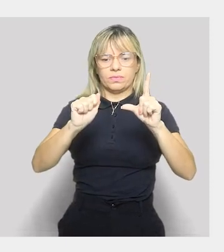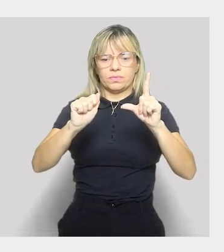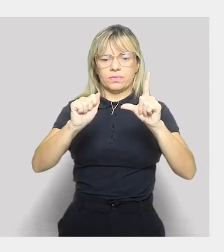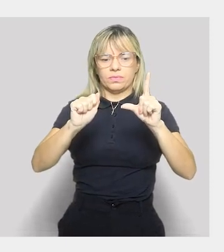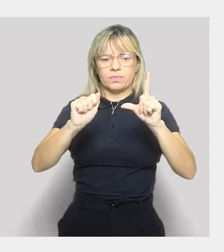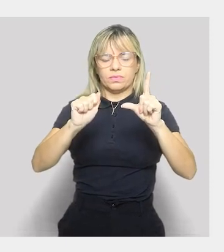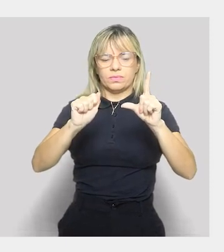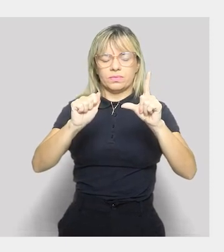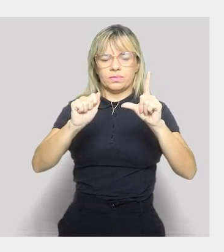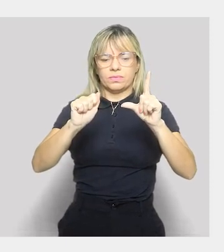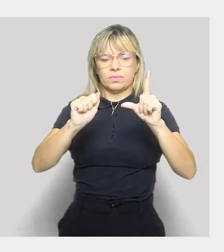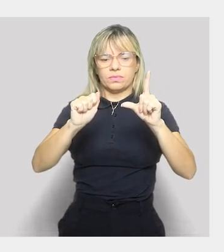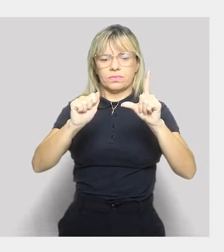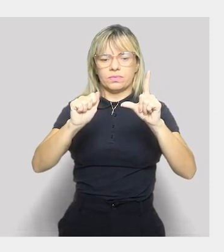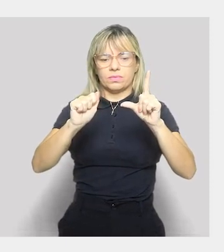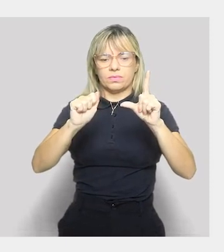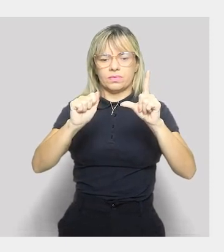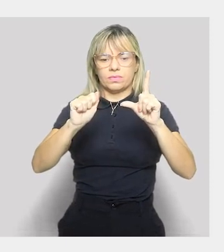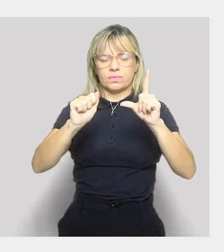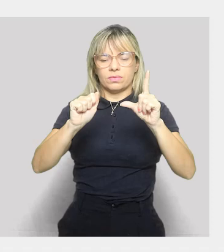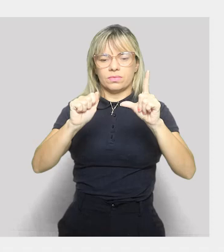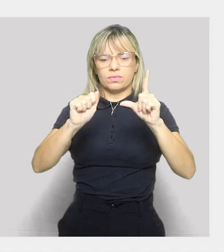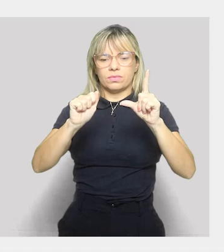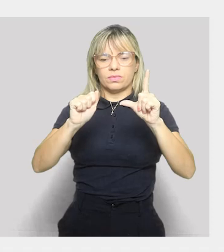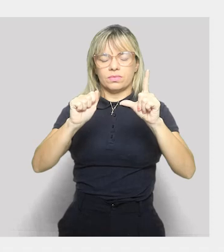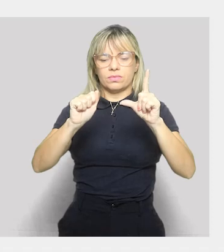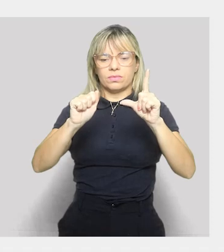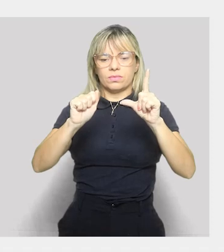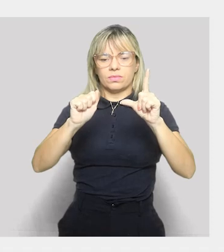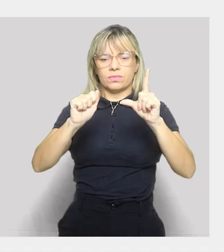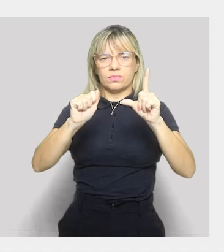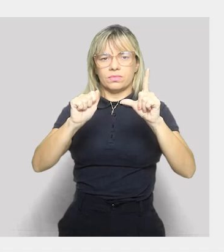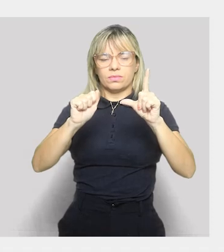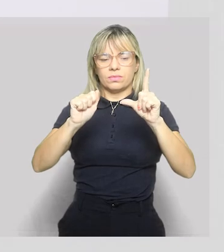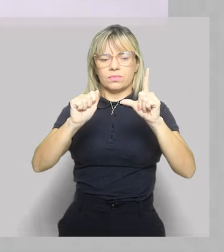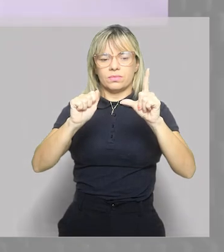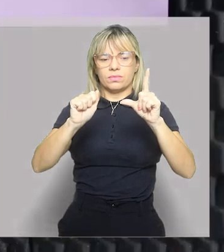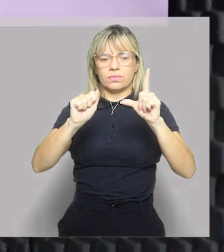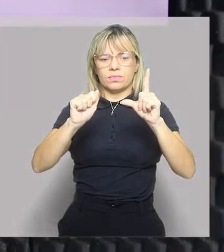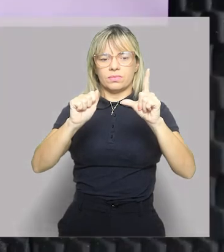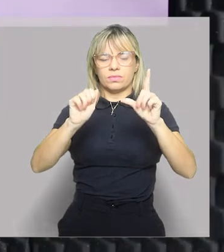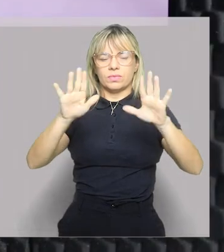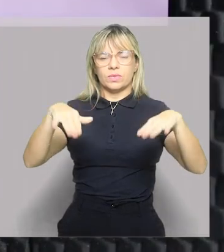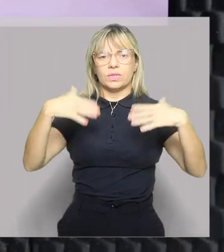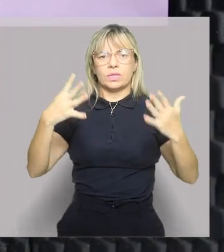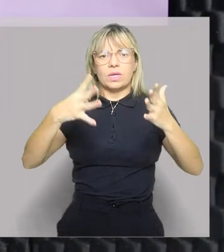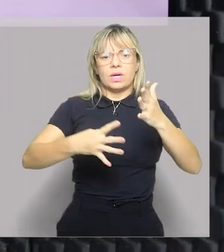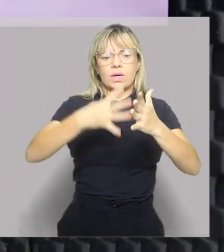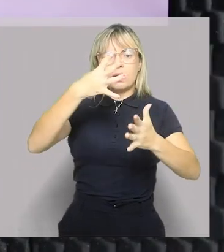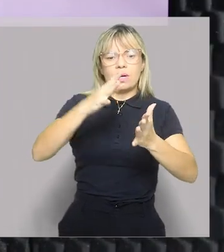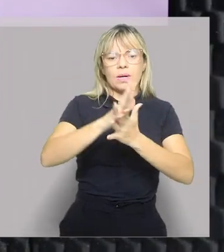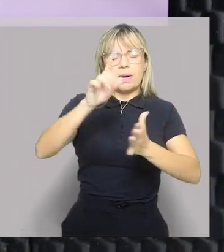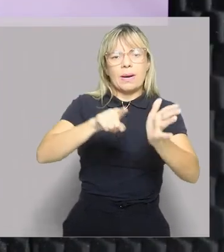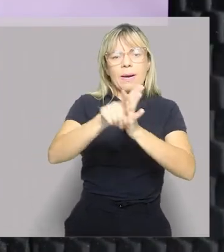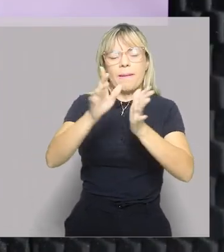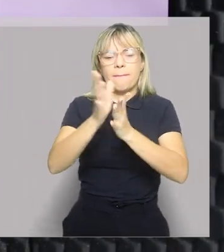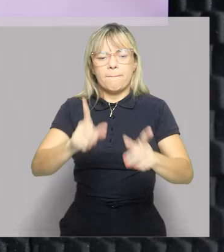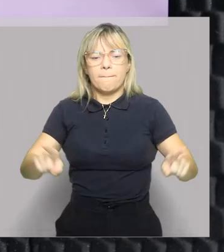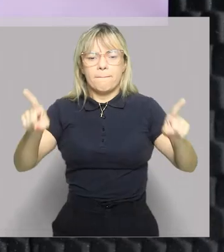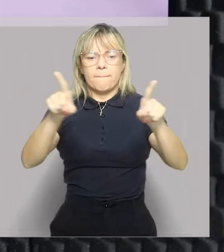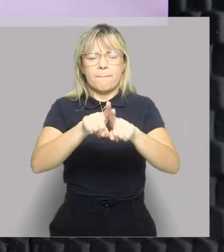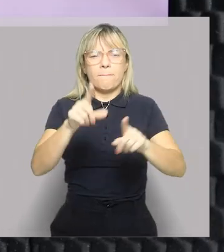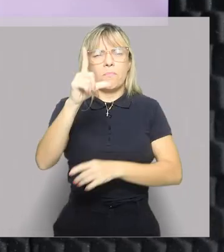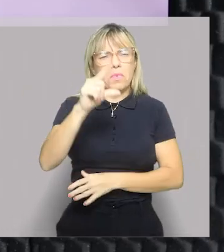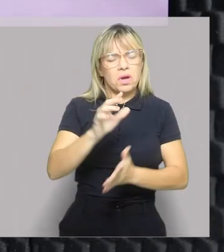Verbo intransitivo, verbo de ligação e verbo transitivo direto. Na quarta questão, também uma pequena